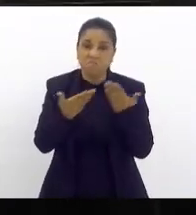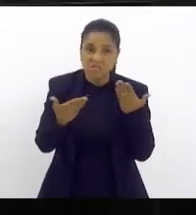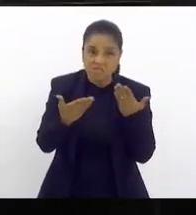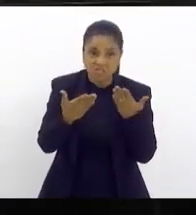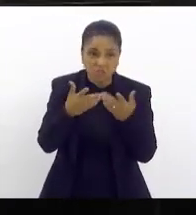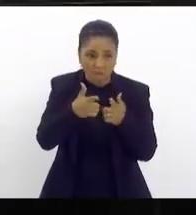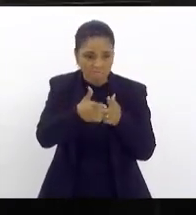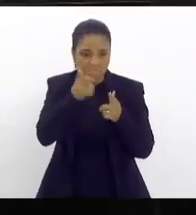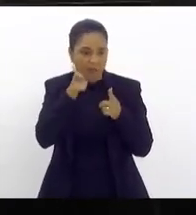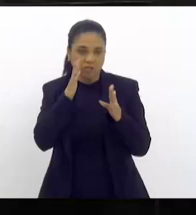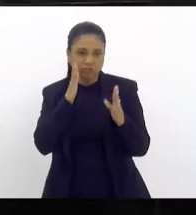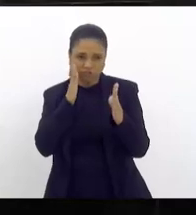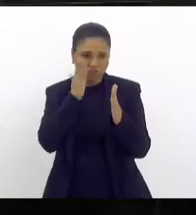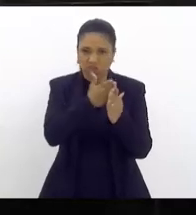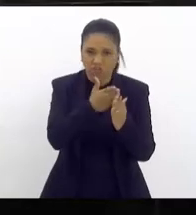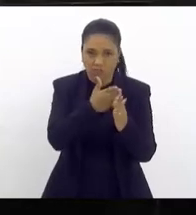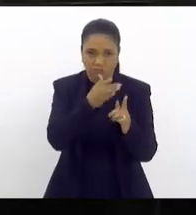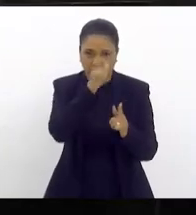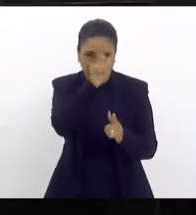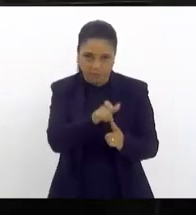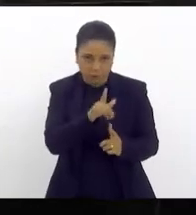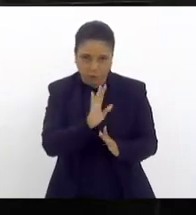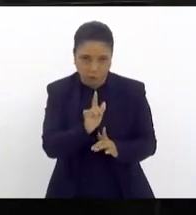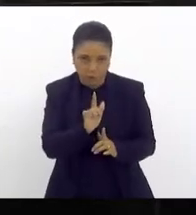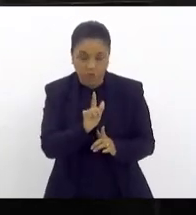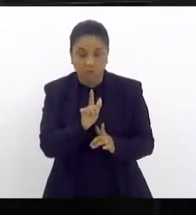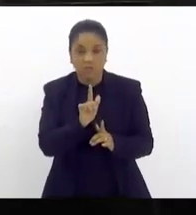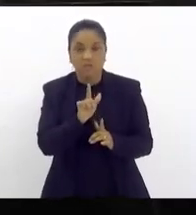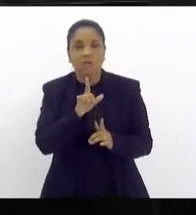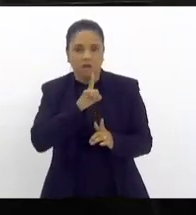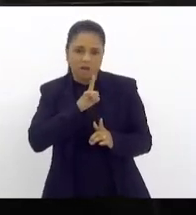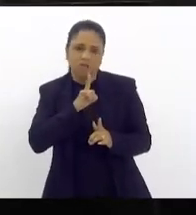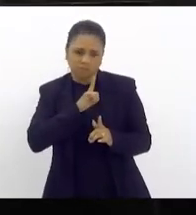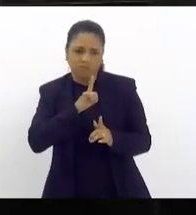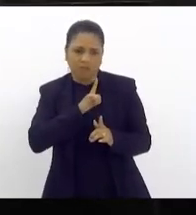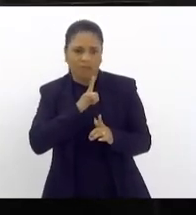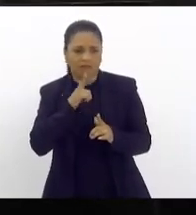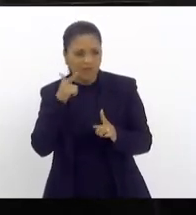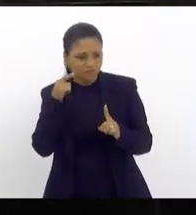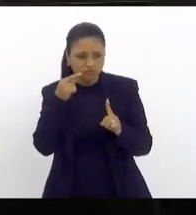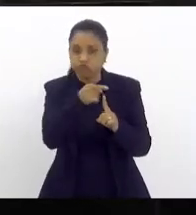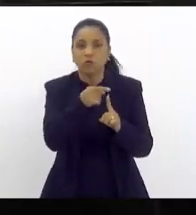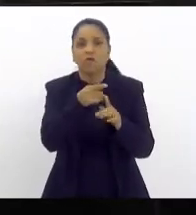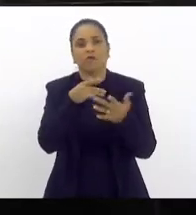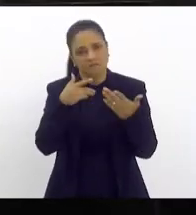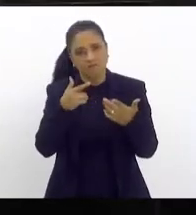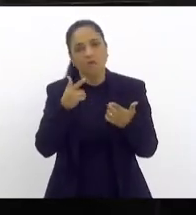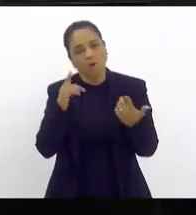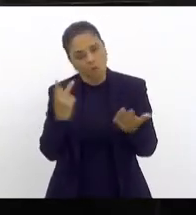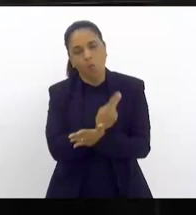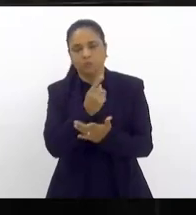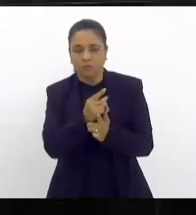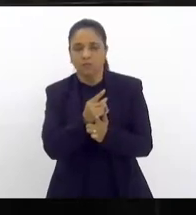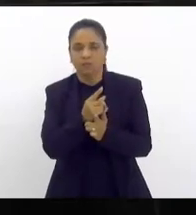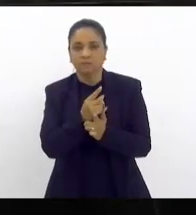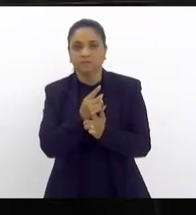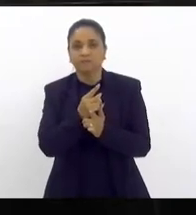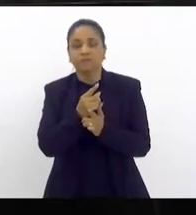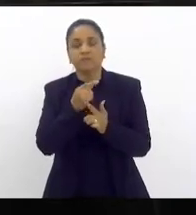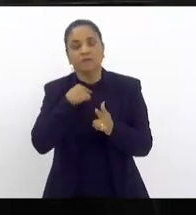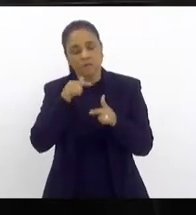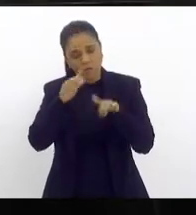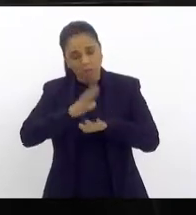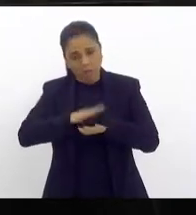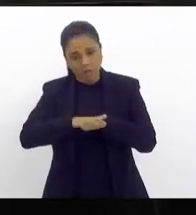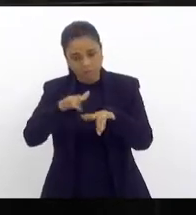endereço fixo ela tem CEP Então nesse sentido é fundamental que essa ação que essa jurisprudência